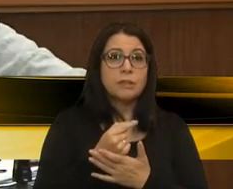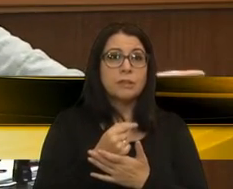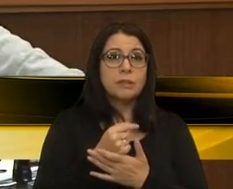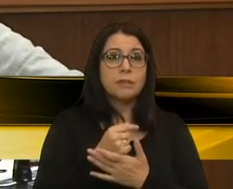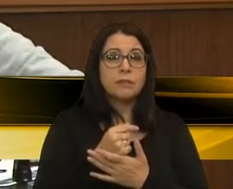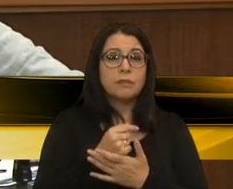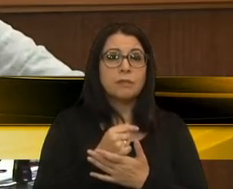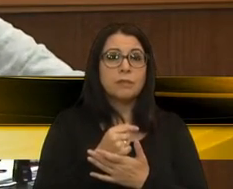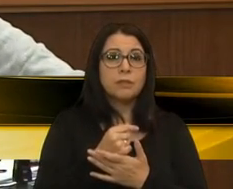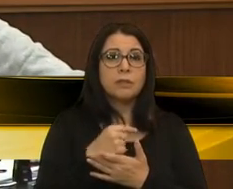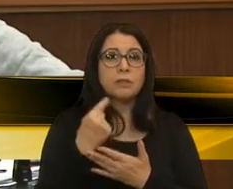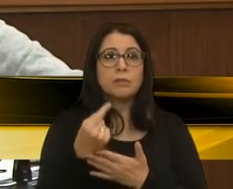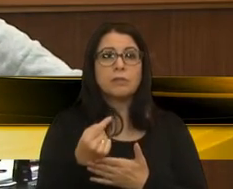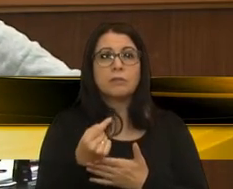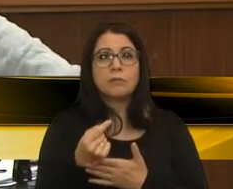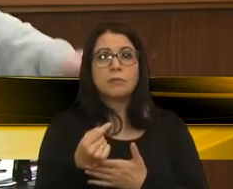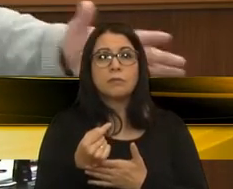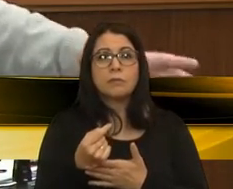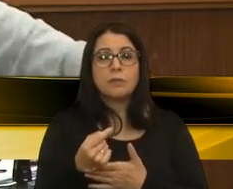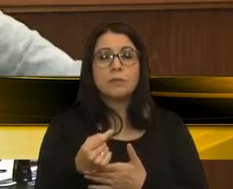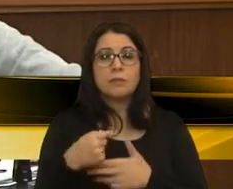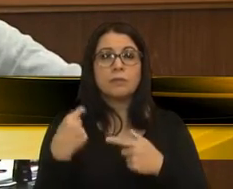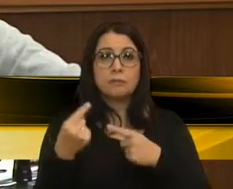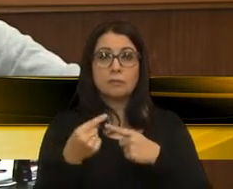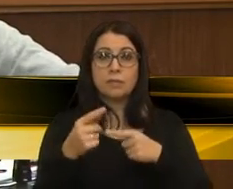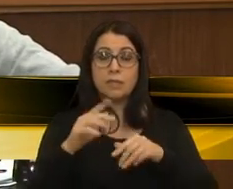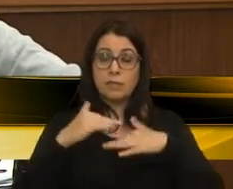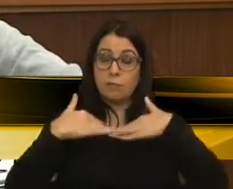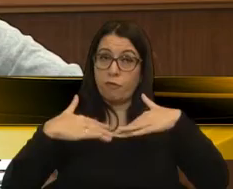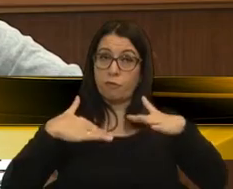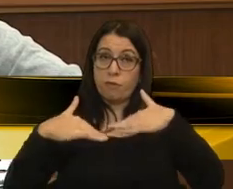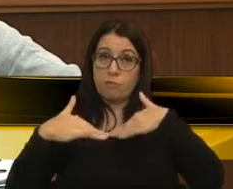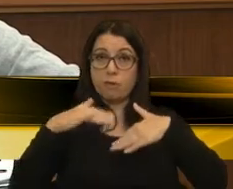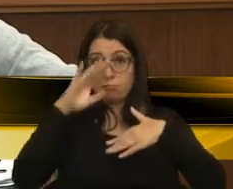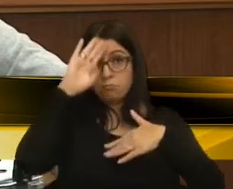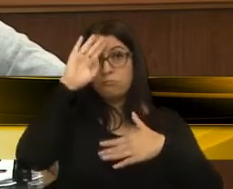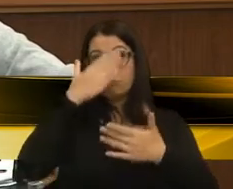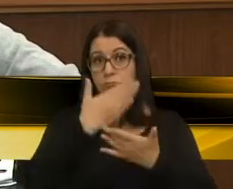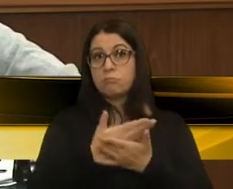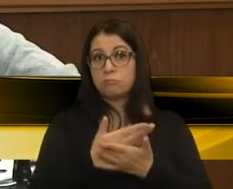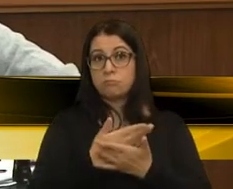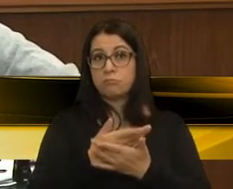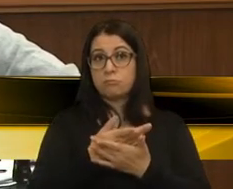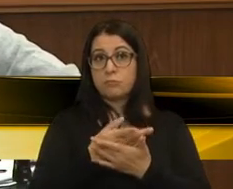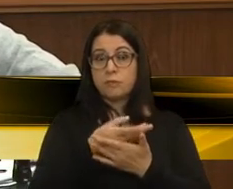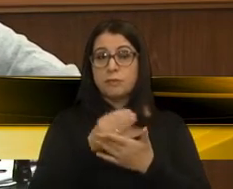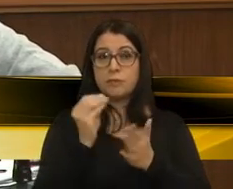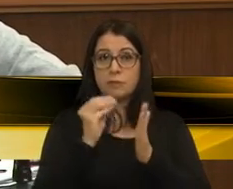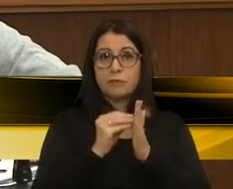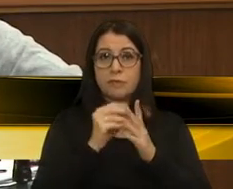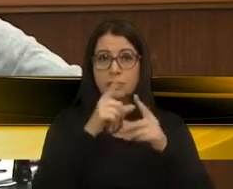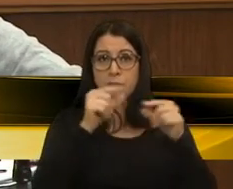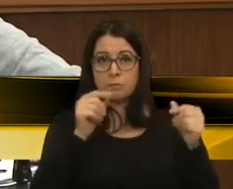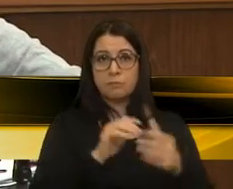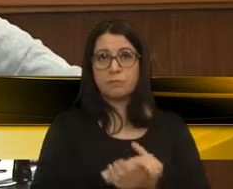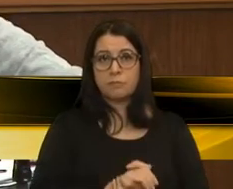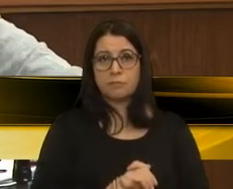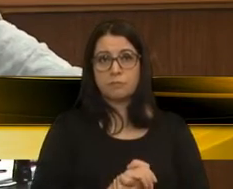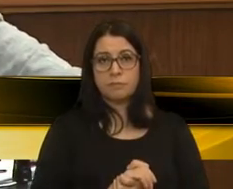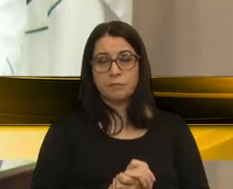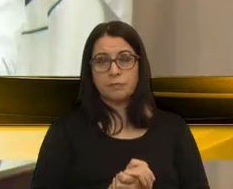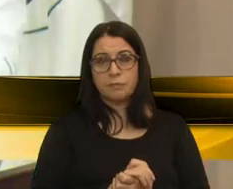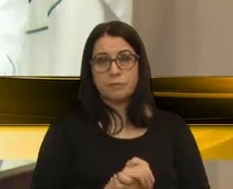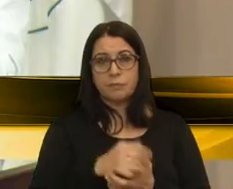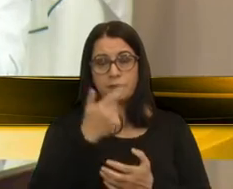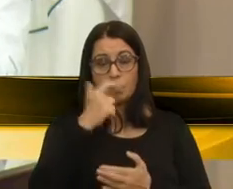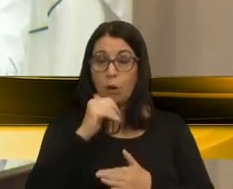eu não pude ver ainda. Mas há esse movimento, né? Acredito que seja esse aí que vai ser constituído lá em Brasília. Eu